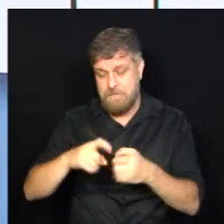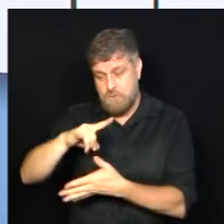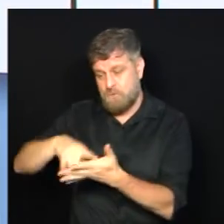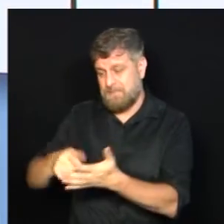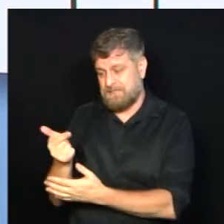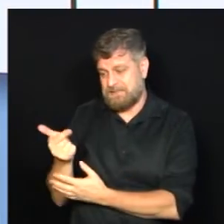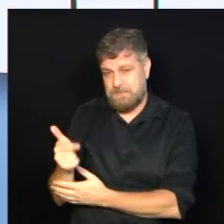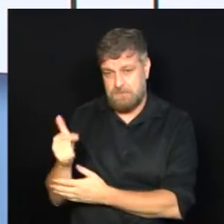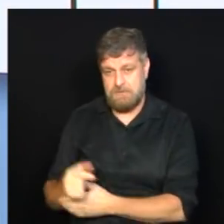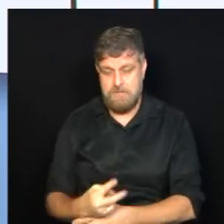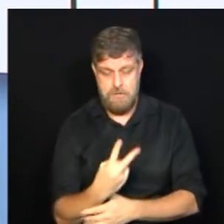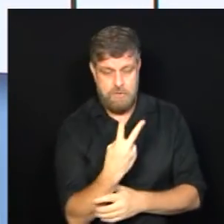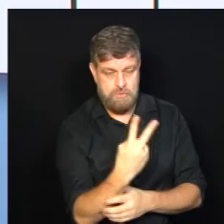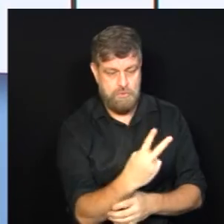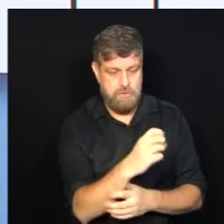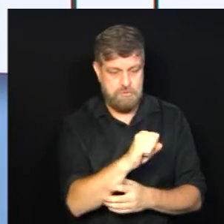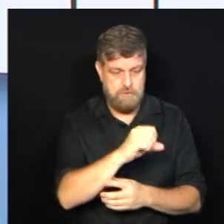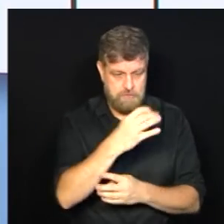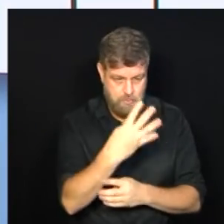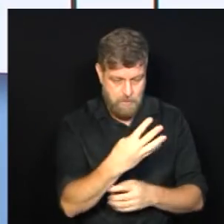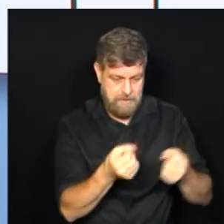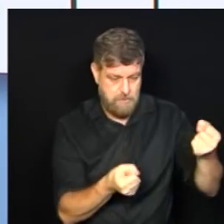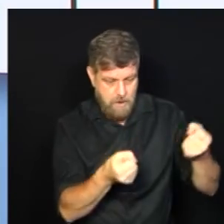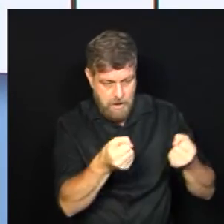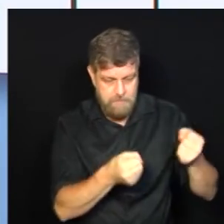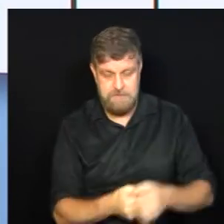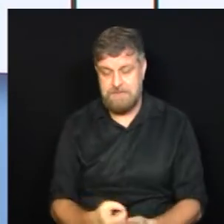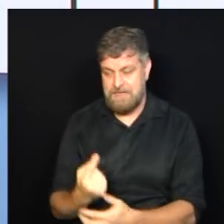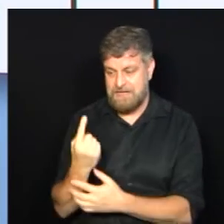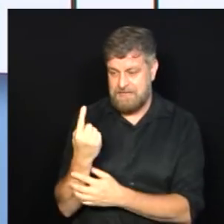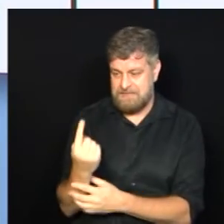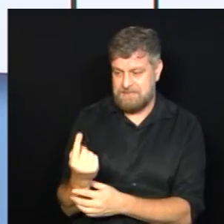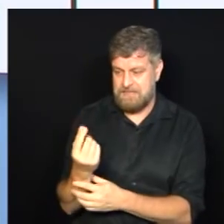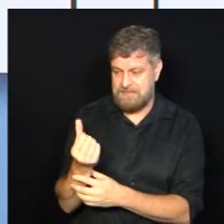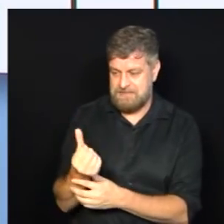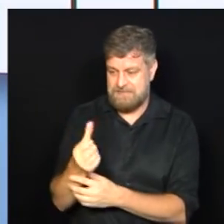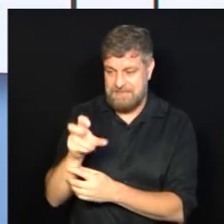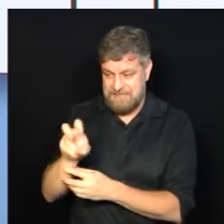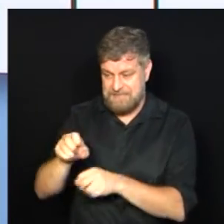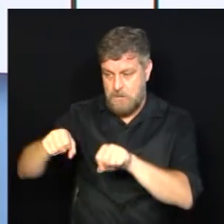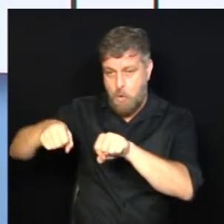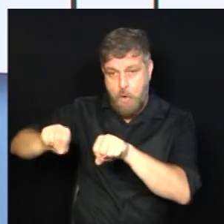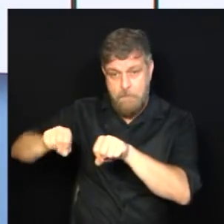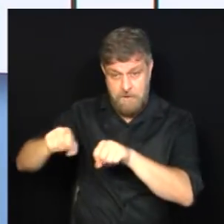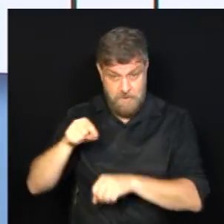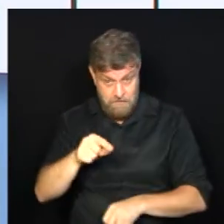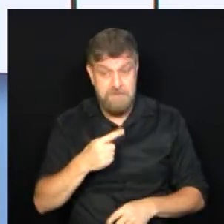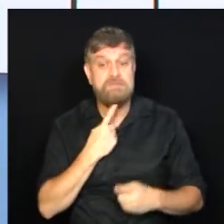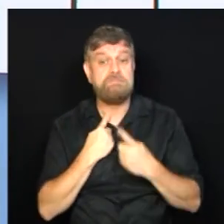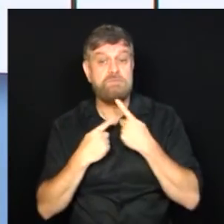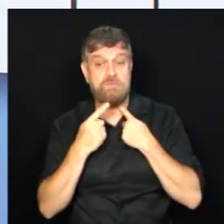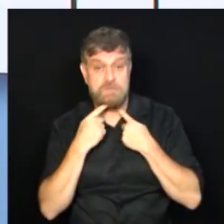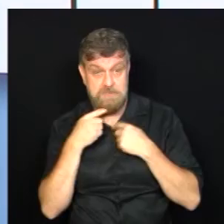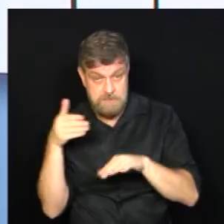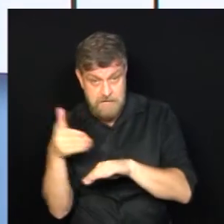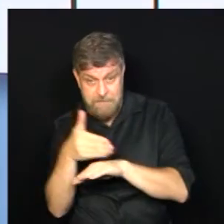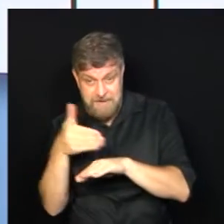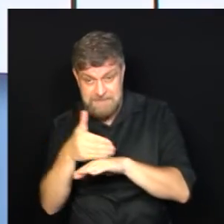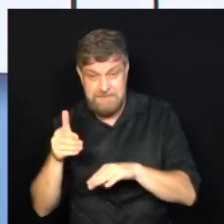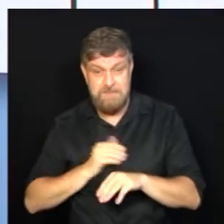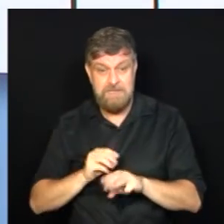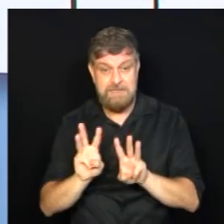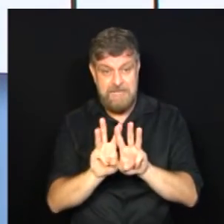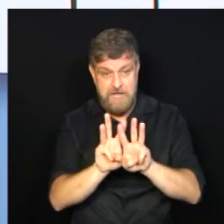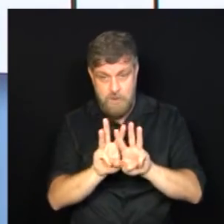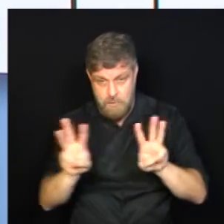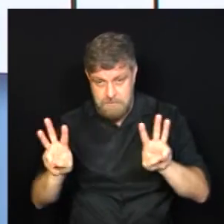sendo 284 automóveis e 165 motos. Se você quer participar, acesse o